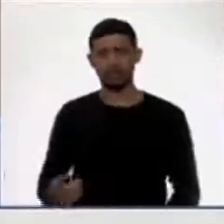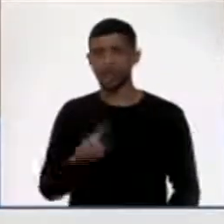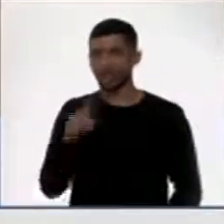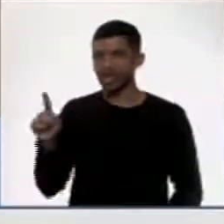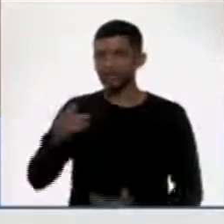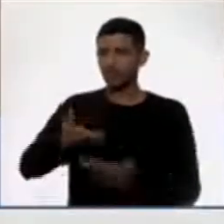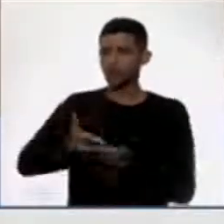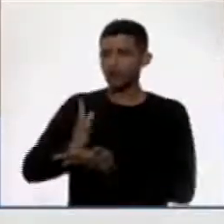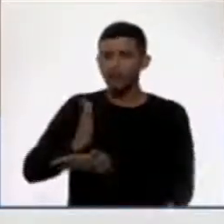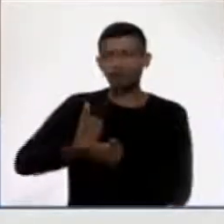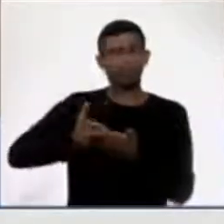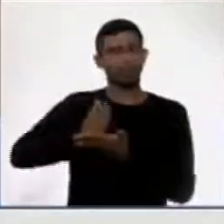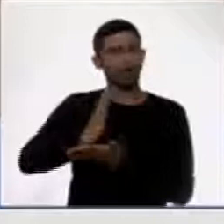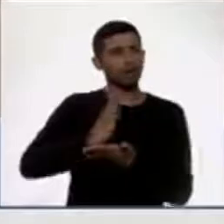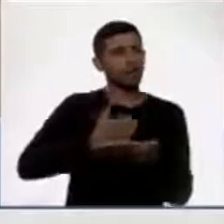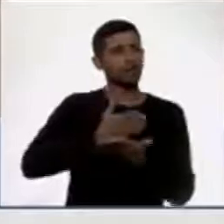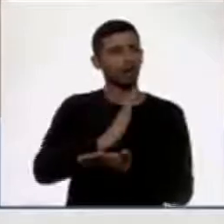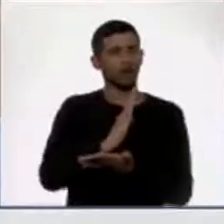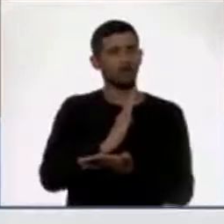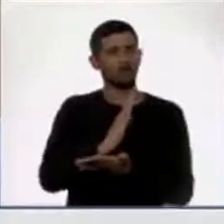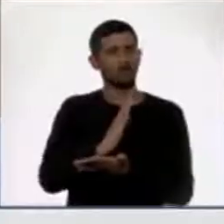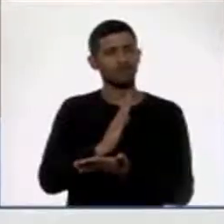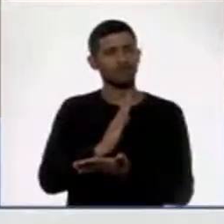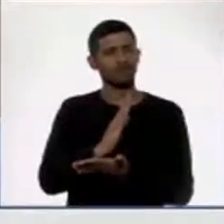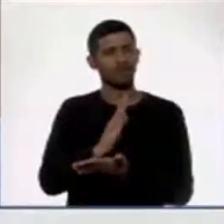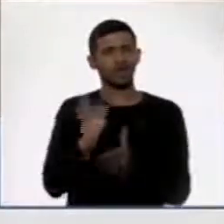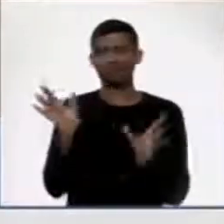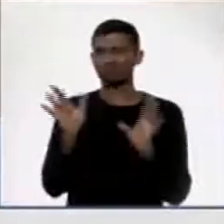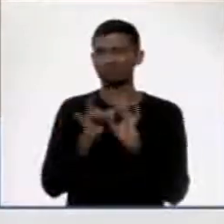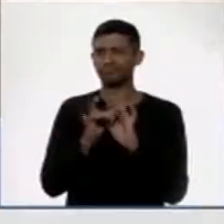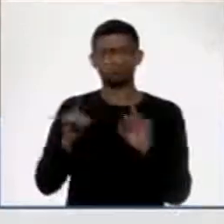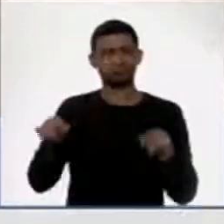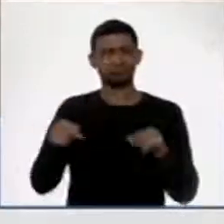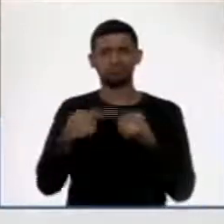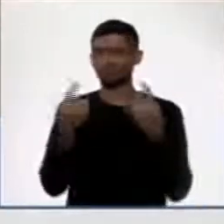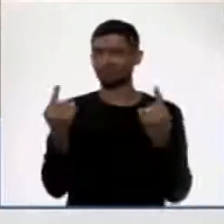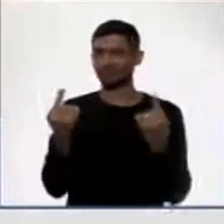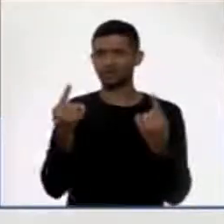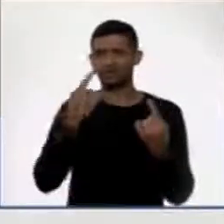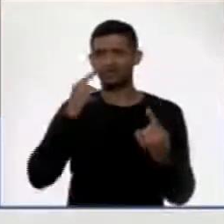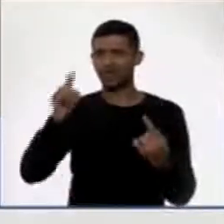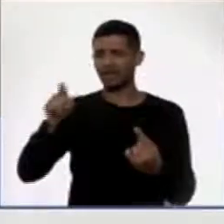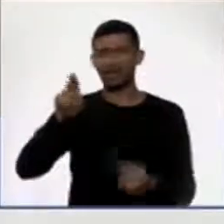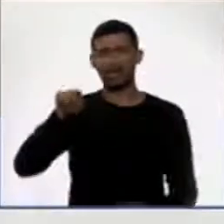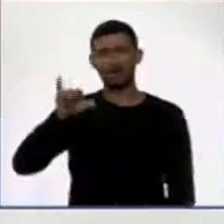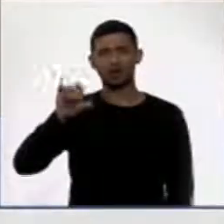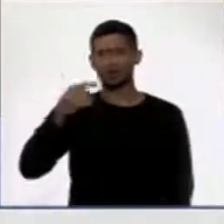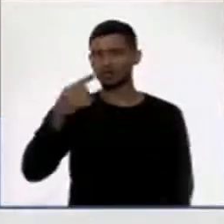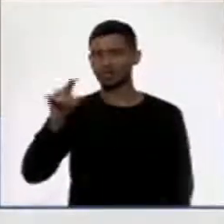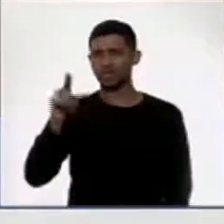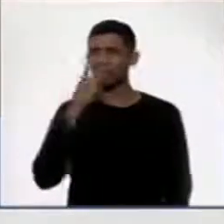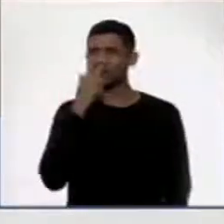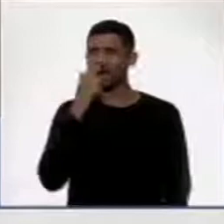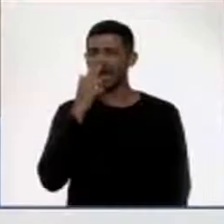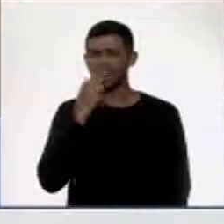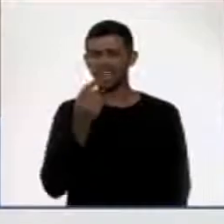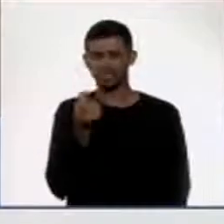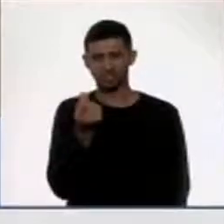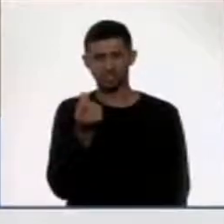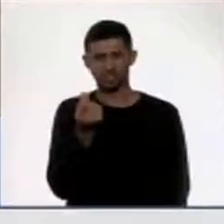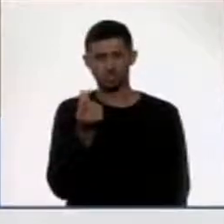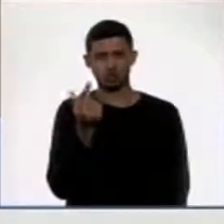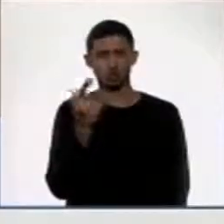aprovado desvinculações de receitas da União que fazem com que os recursos não